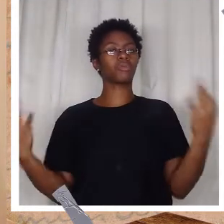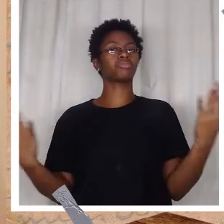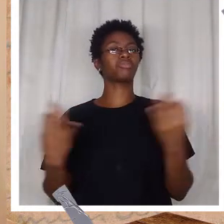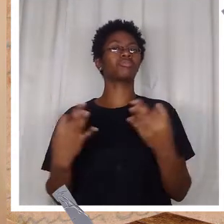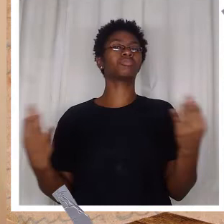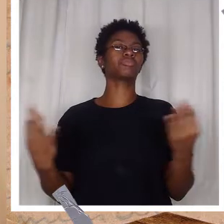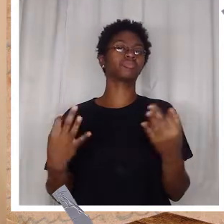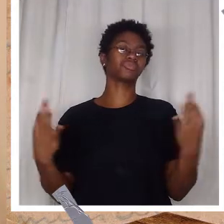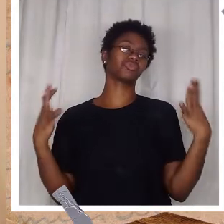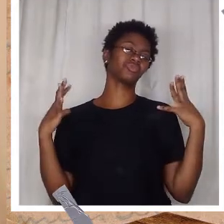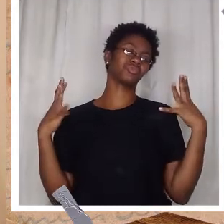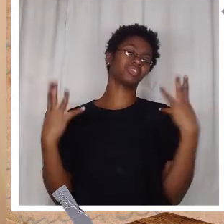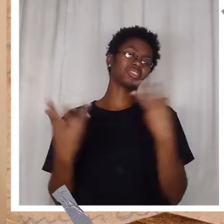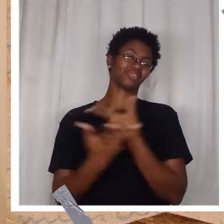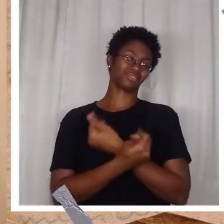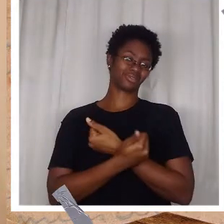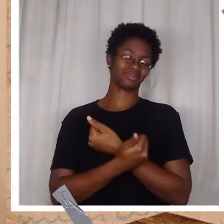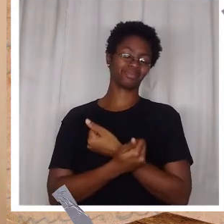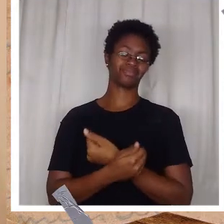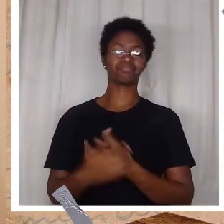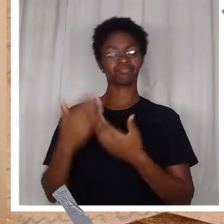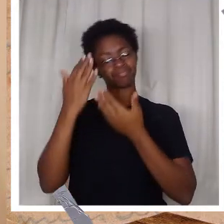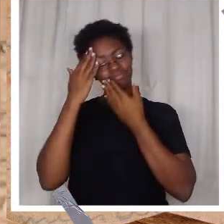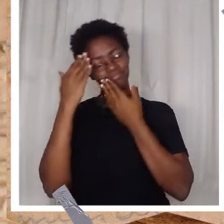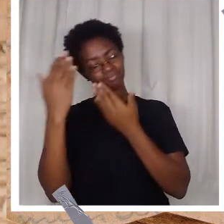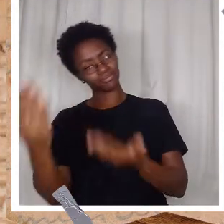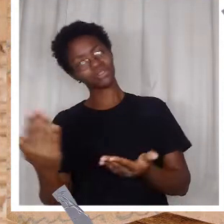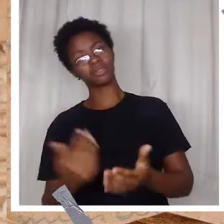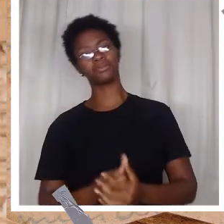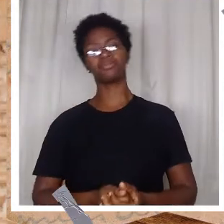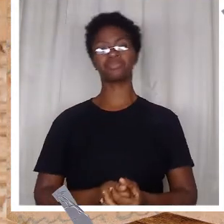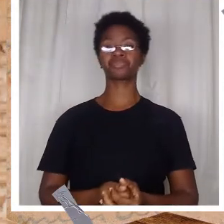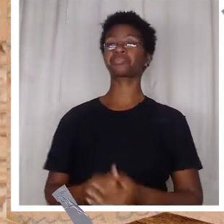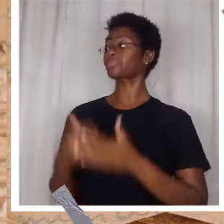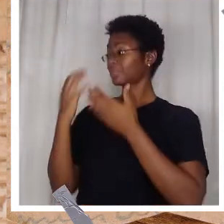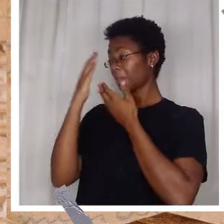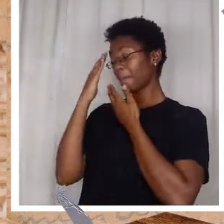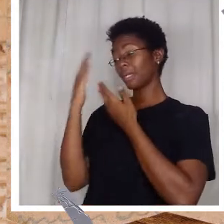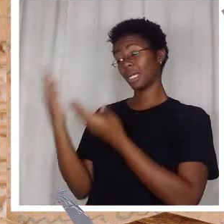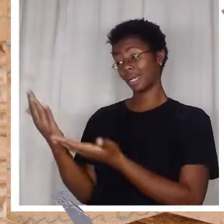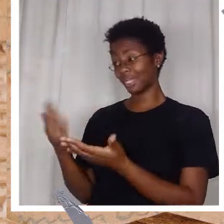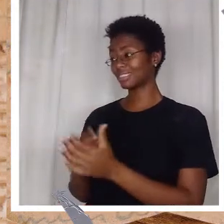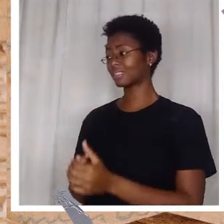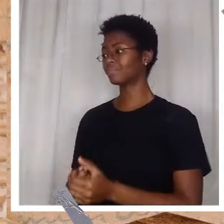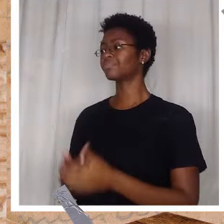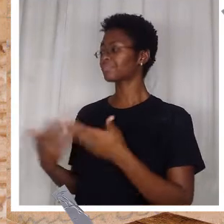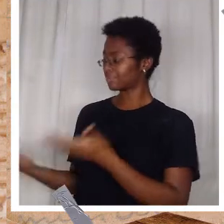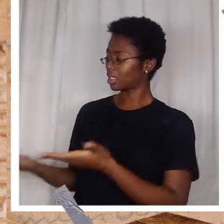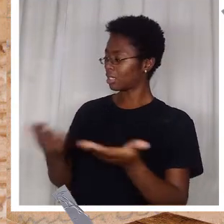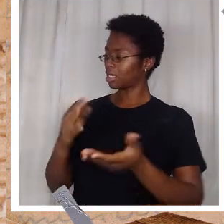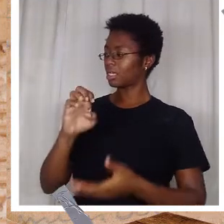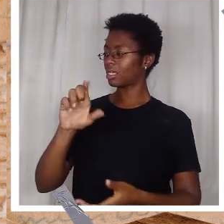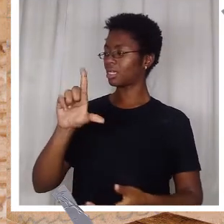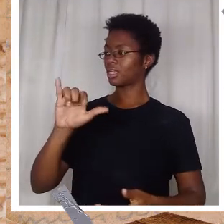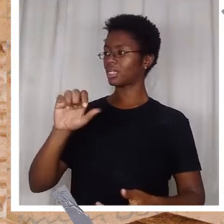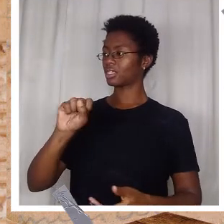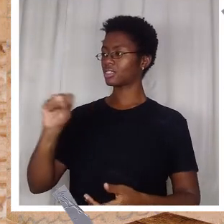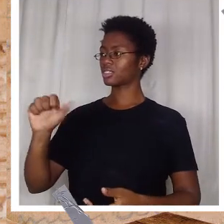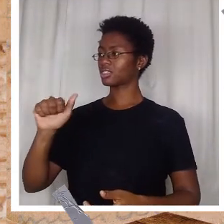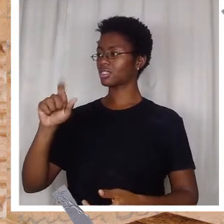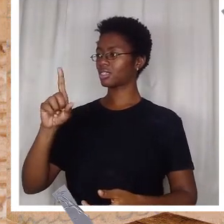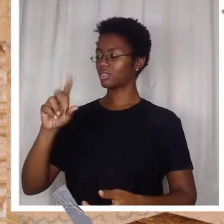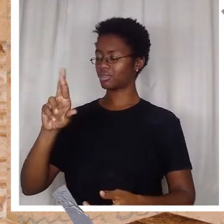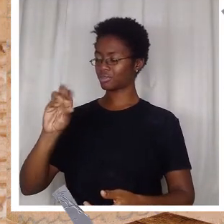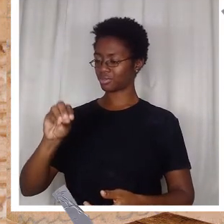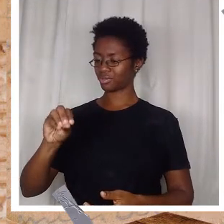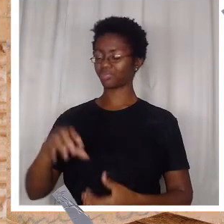ver novamente. Muito obrigado. Obrigada, querido. Obrigada. Elisandro. Então,